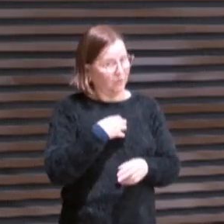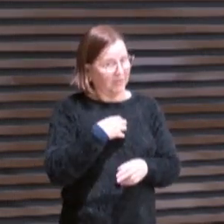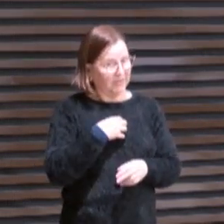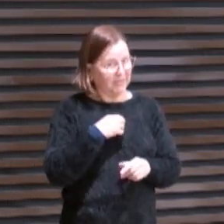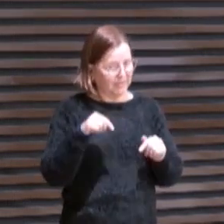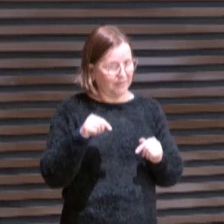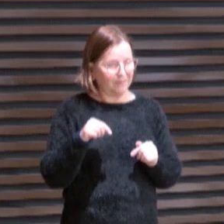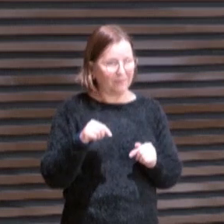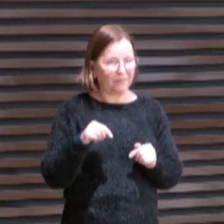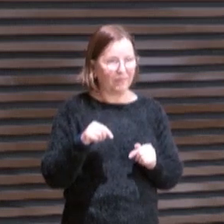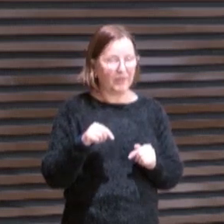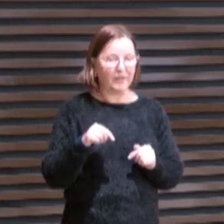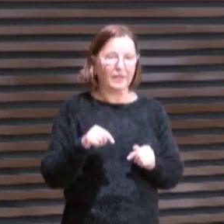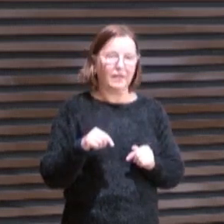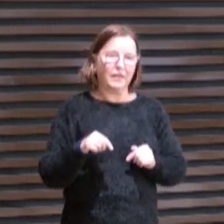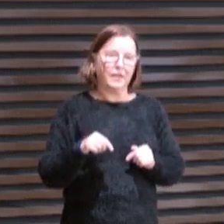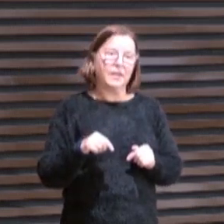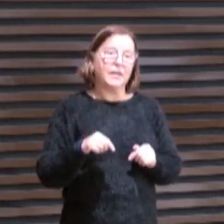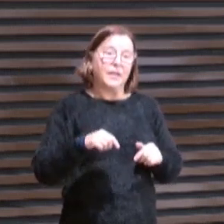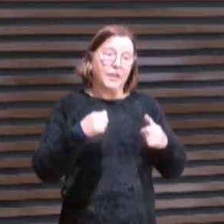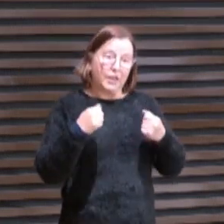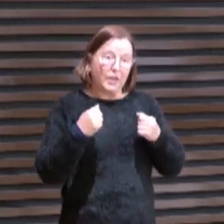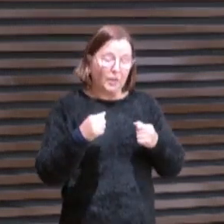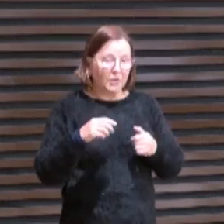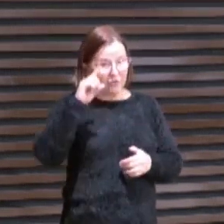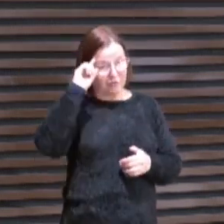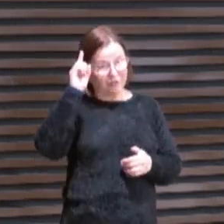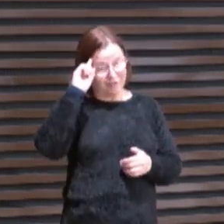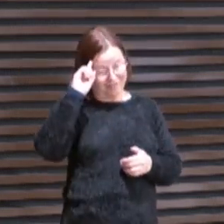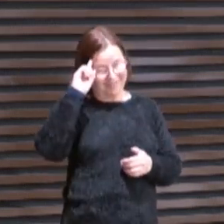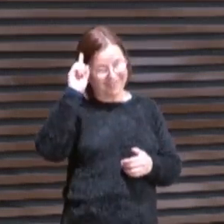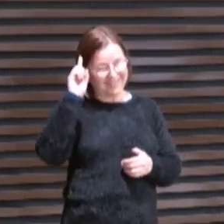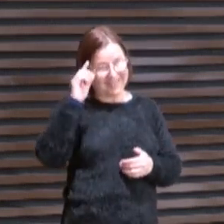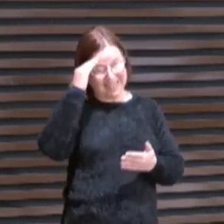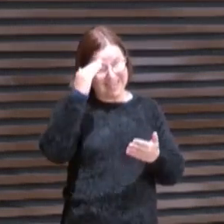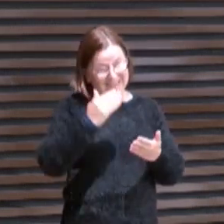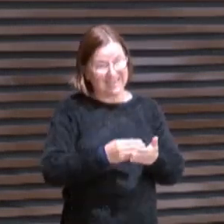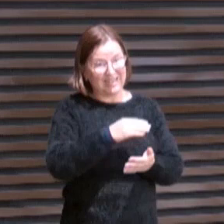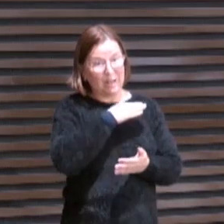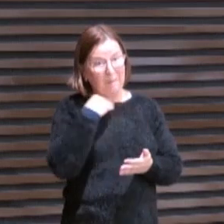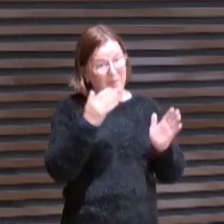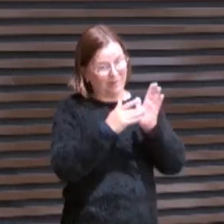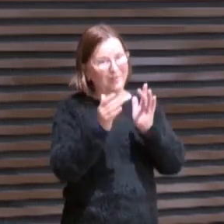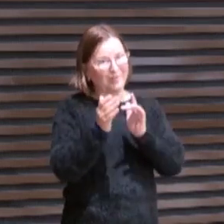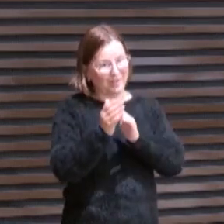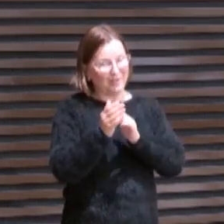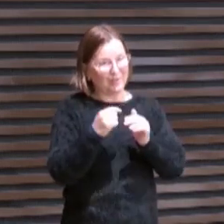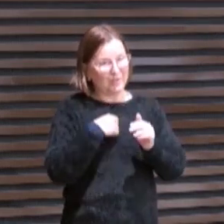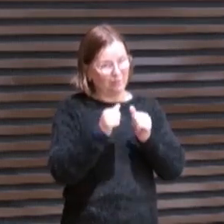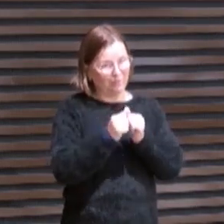natureza terrena, vou ter que levar ao morrer de Jesus diariamente para que a vida de Jesus se manifeste na minha carne mortal.